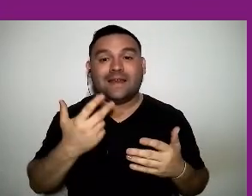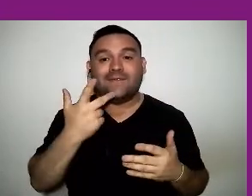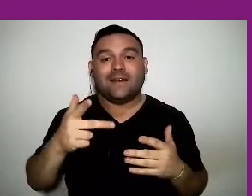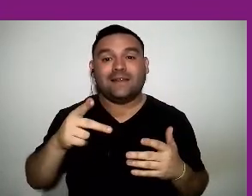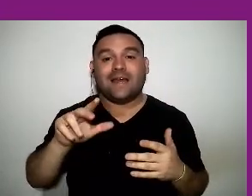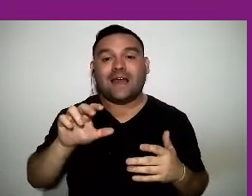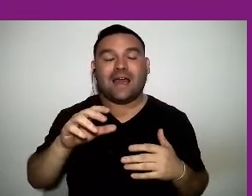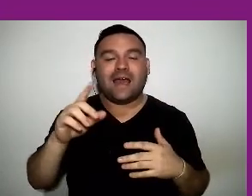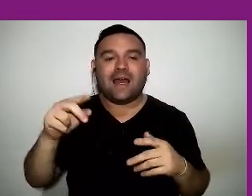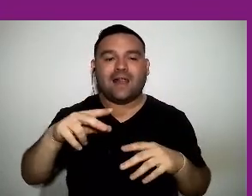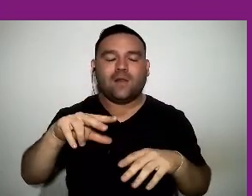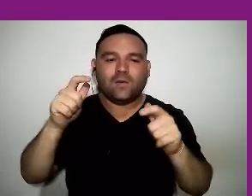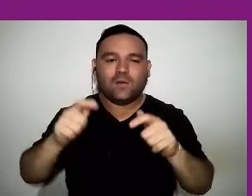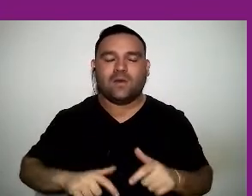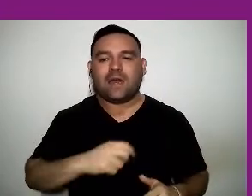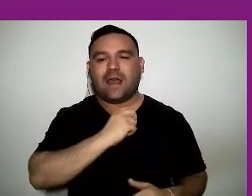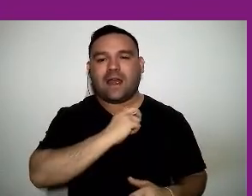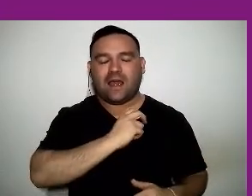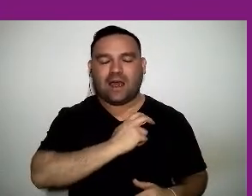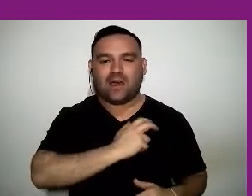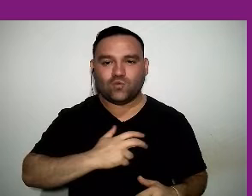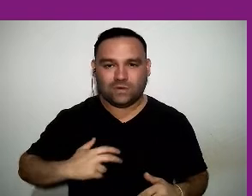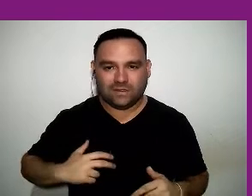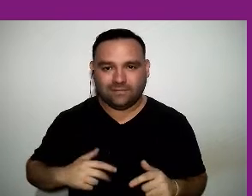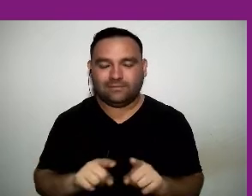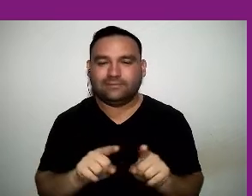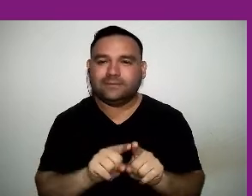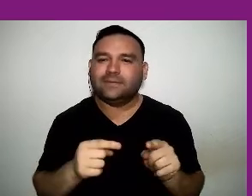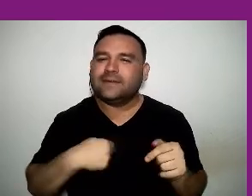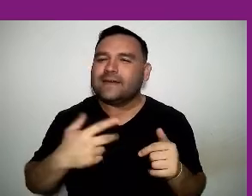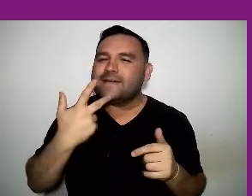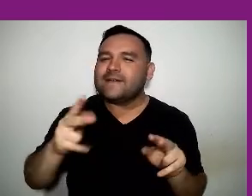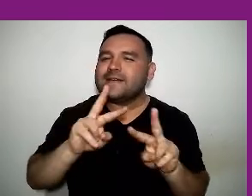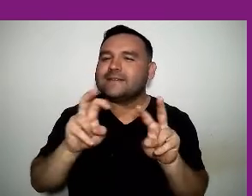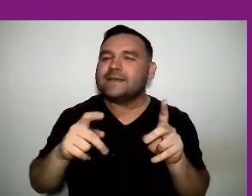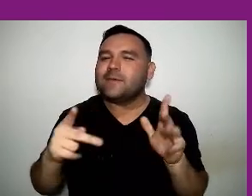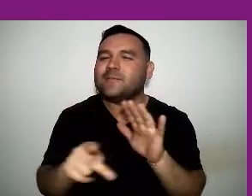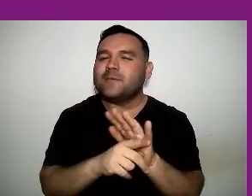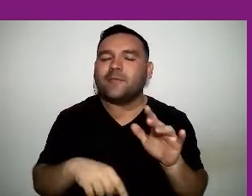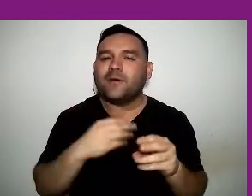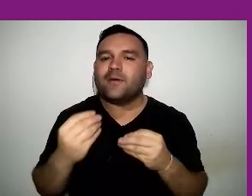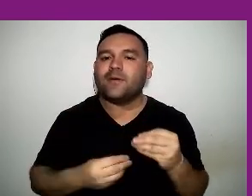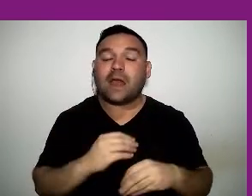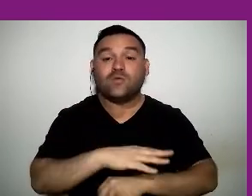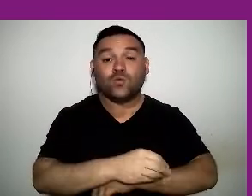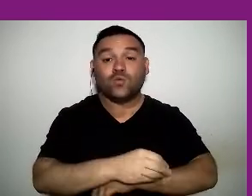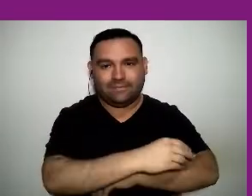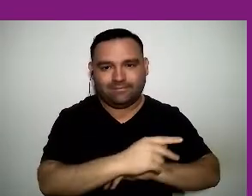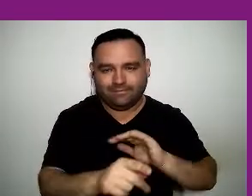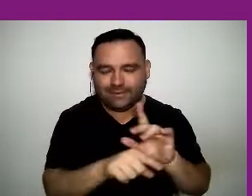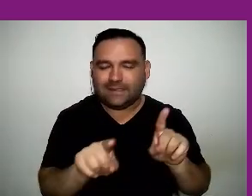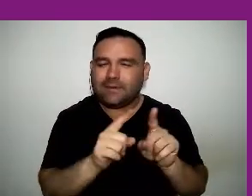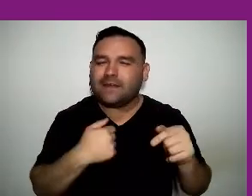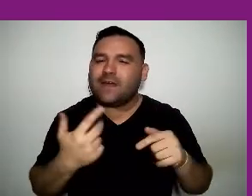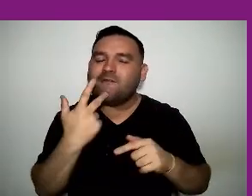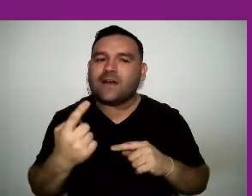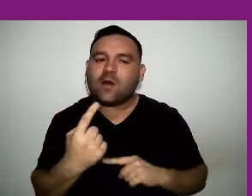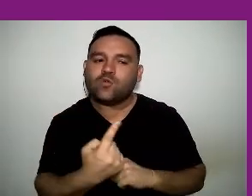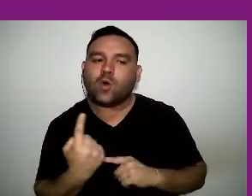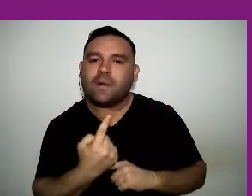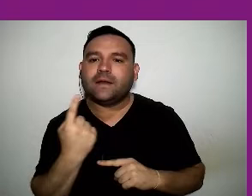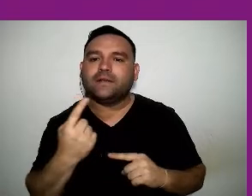da Suíça. E é um prazer lhes falar sobre esse tópico de modos automáticos de proteção